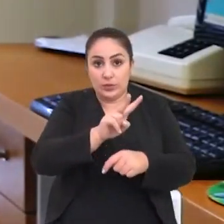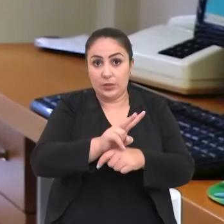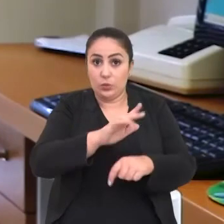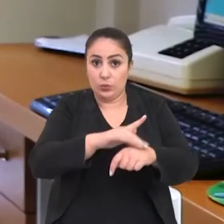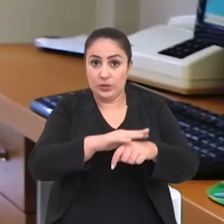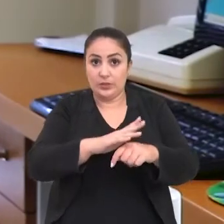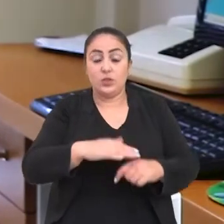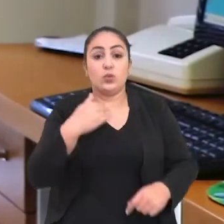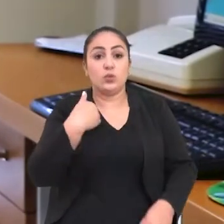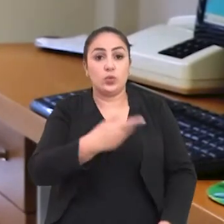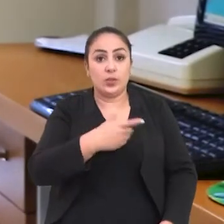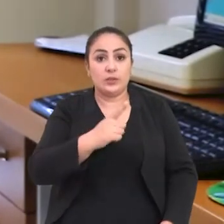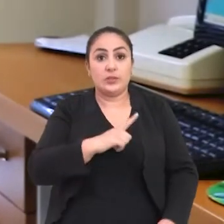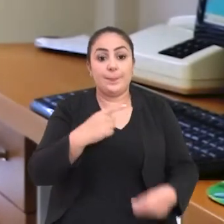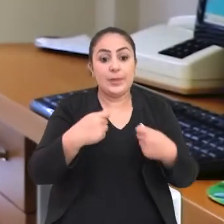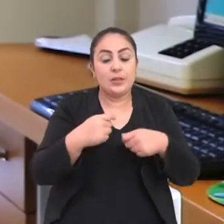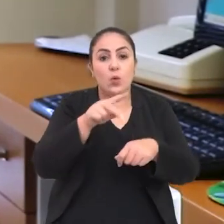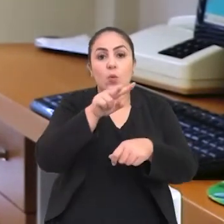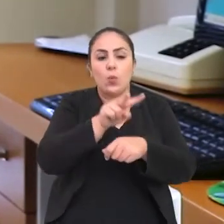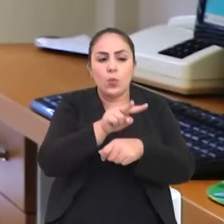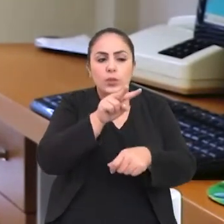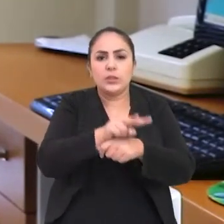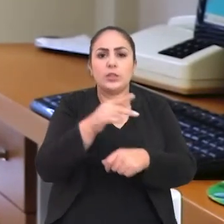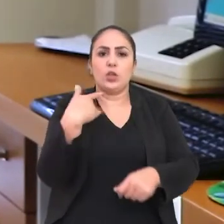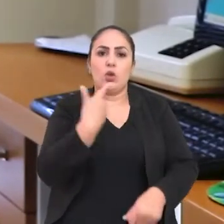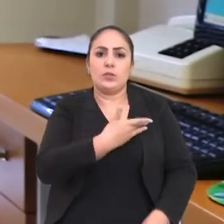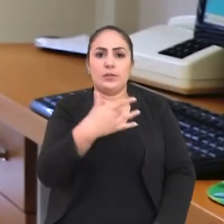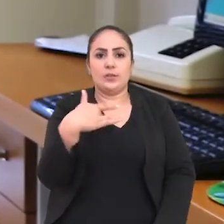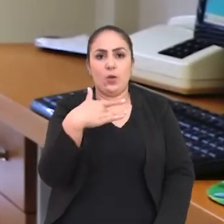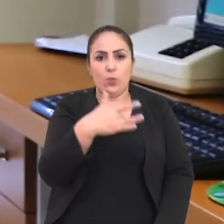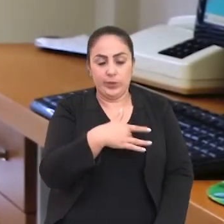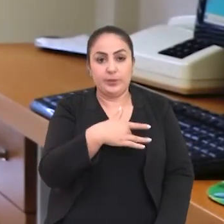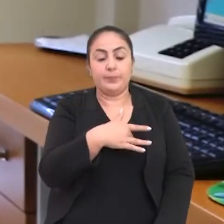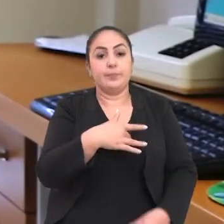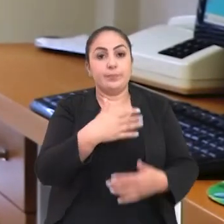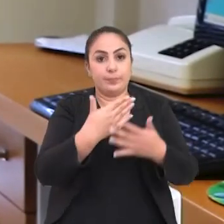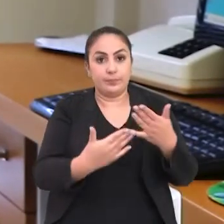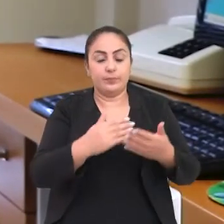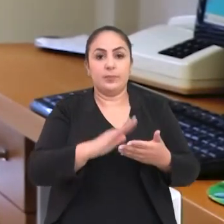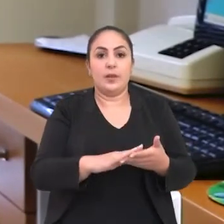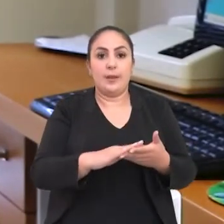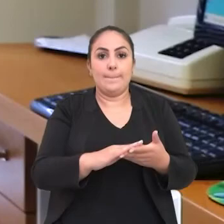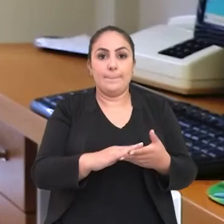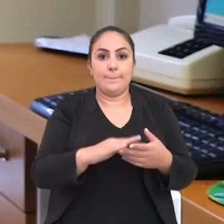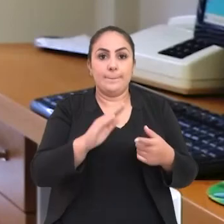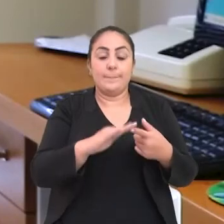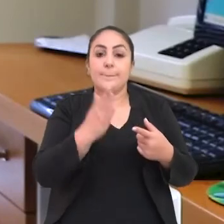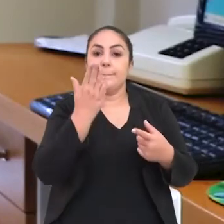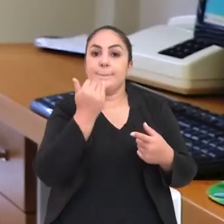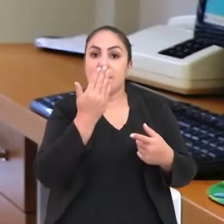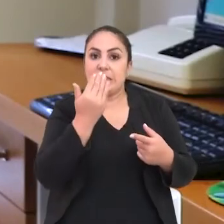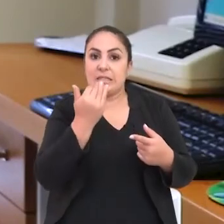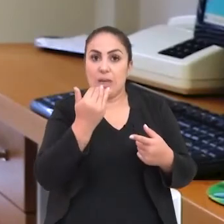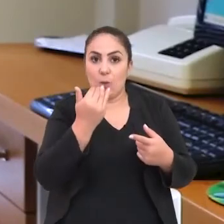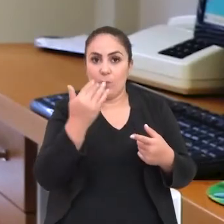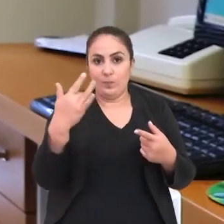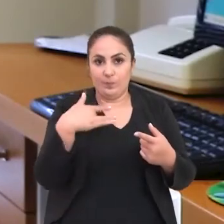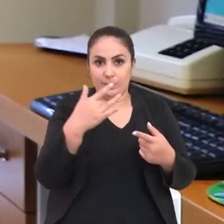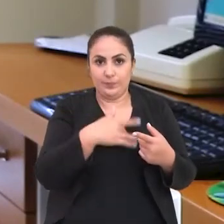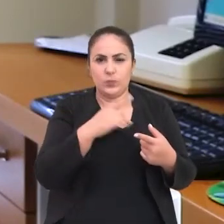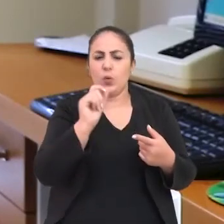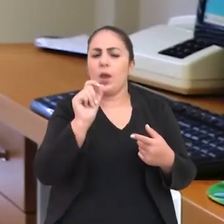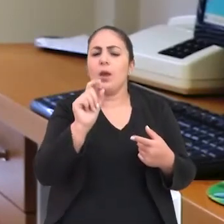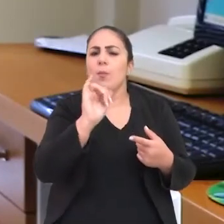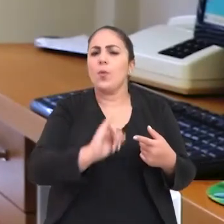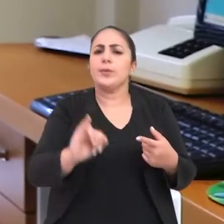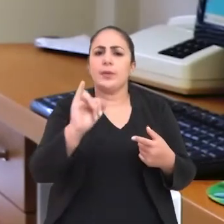preventivas, aquelas que nós estamos preservando a nossa saúde. Entre elas, vamos passar pela